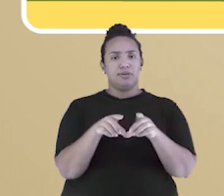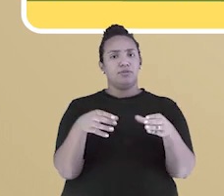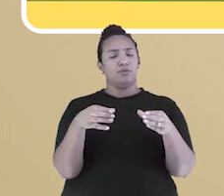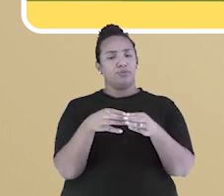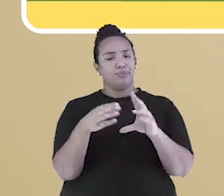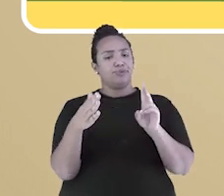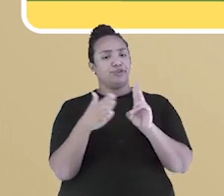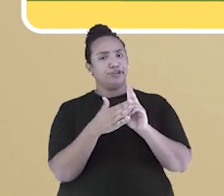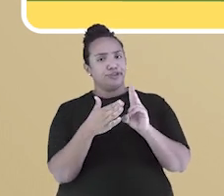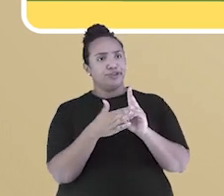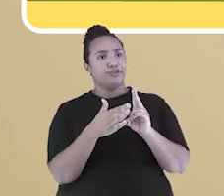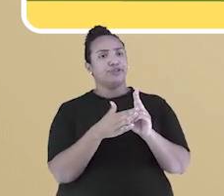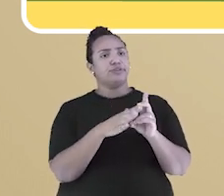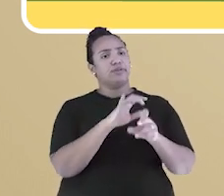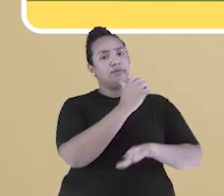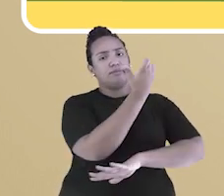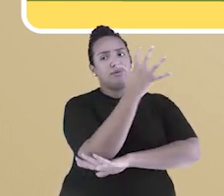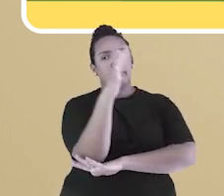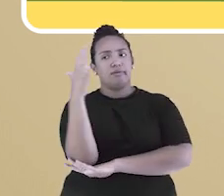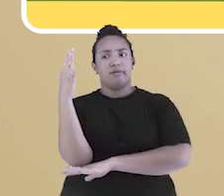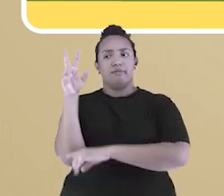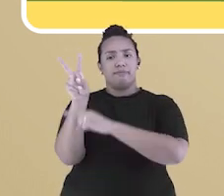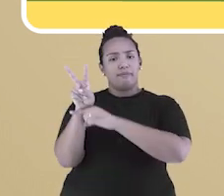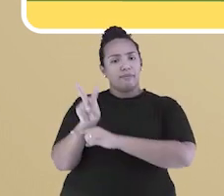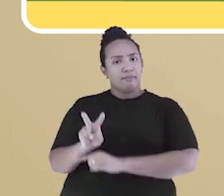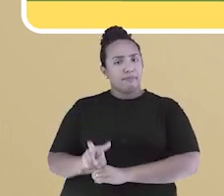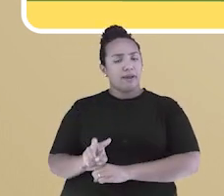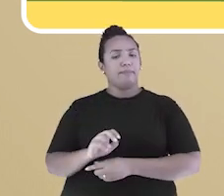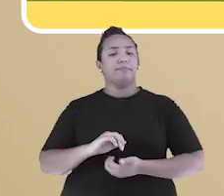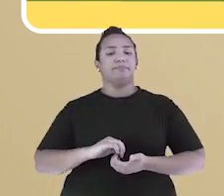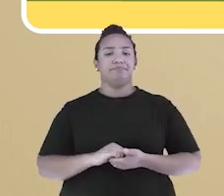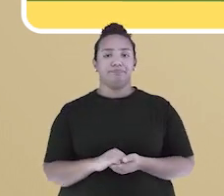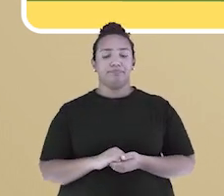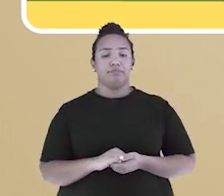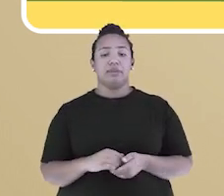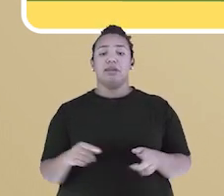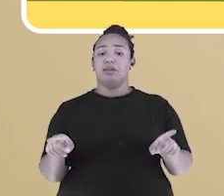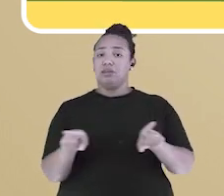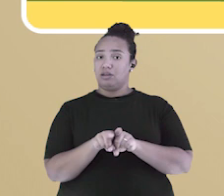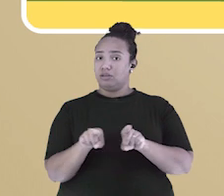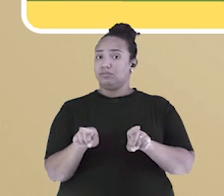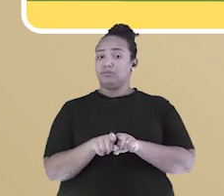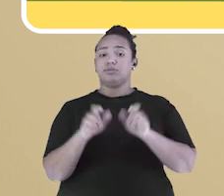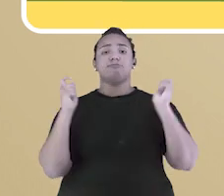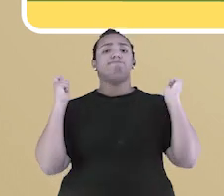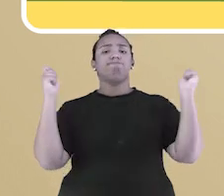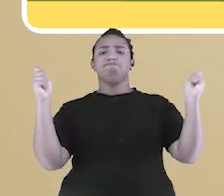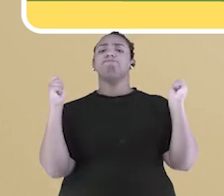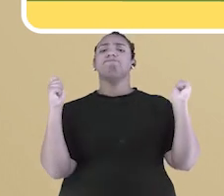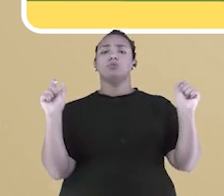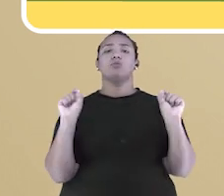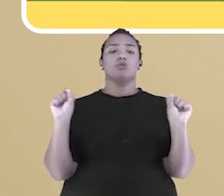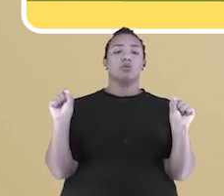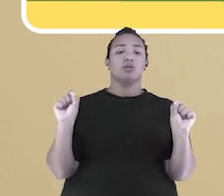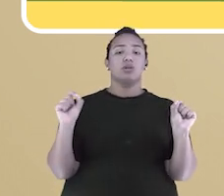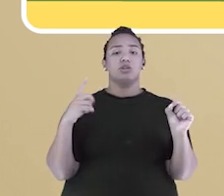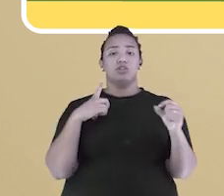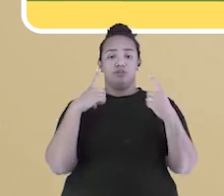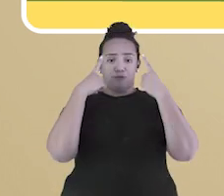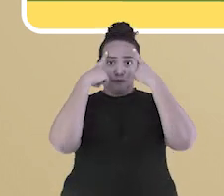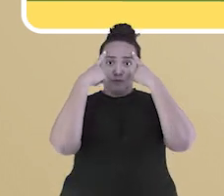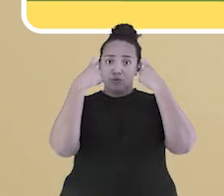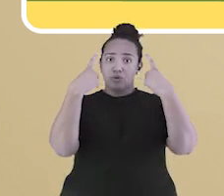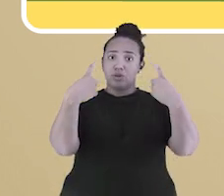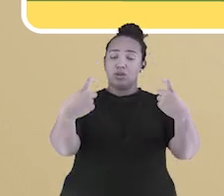a preservação ambiental e demarcação de seus territórios, além de protestos também a respeito do excesso de violência